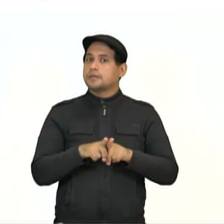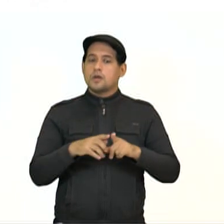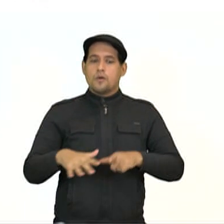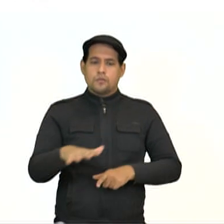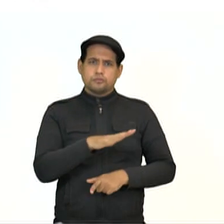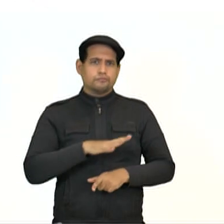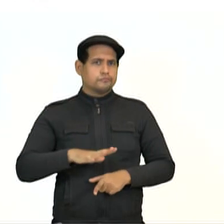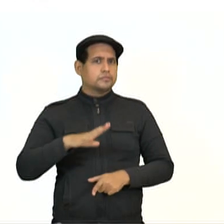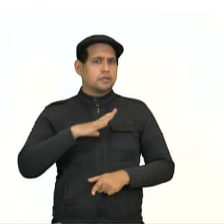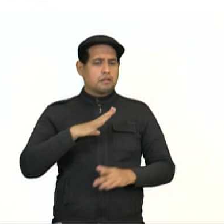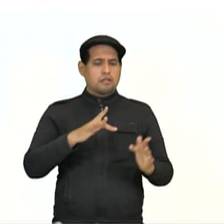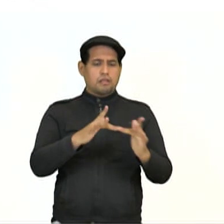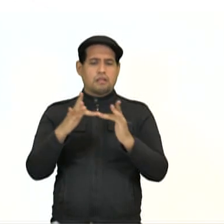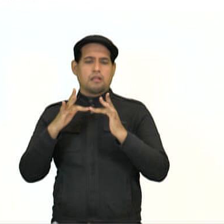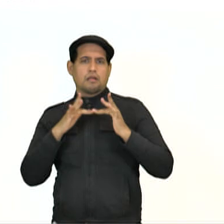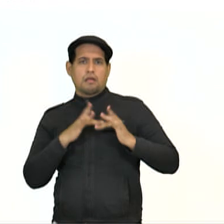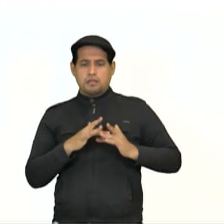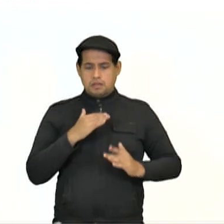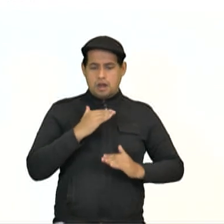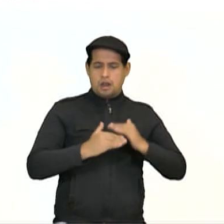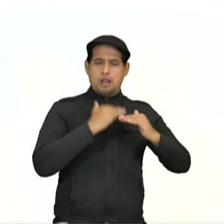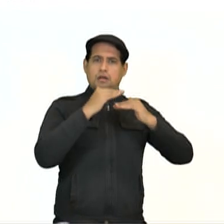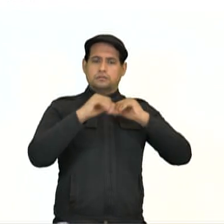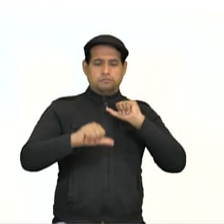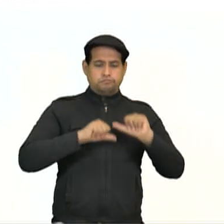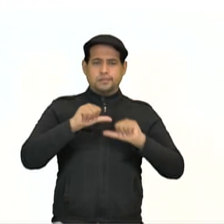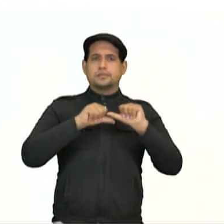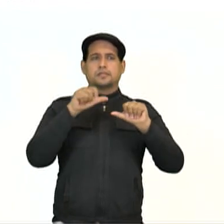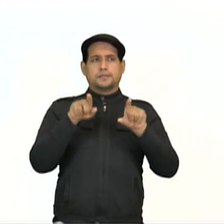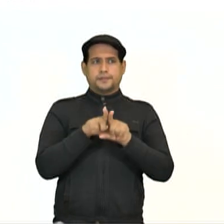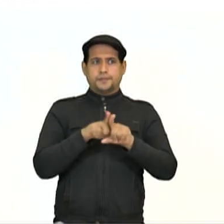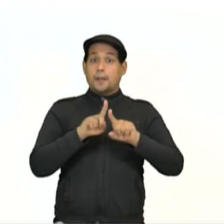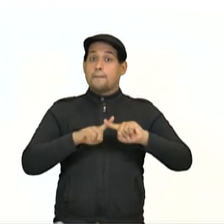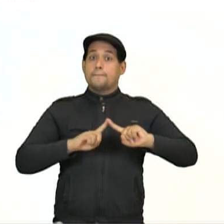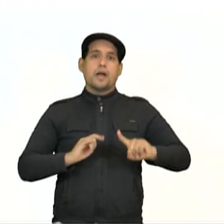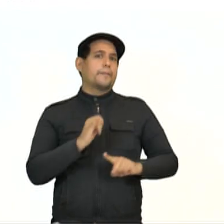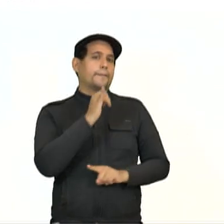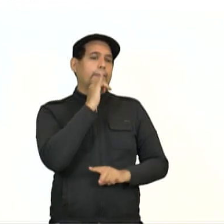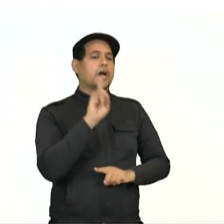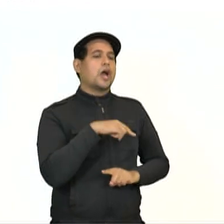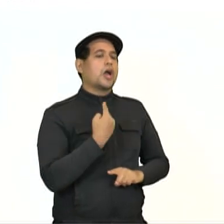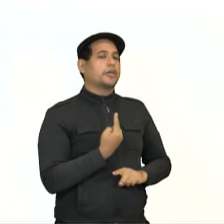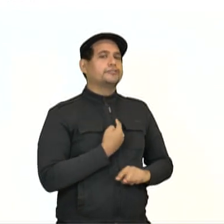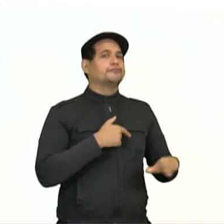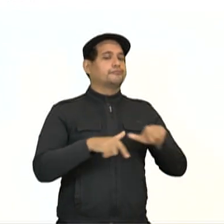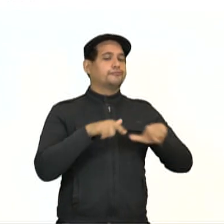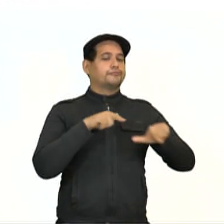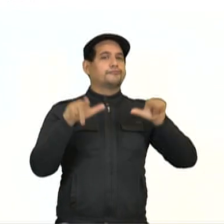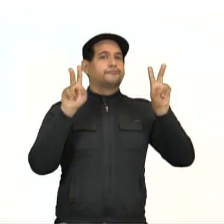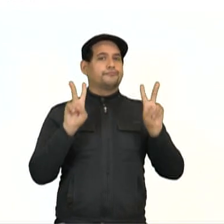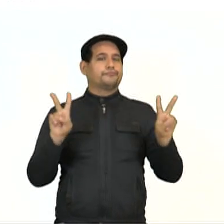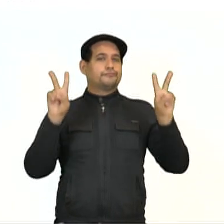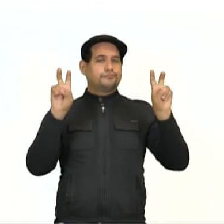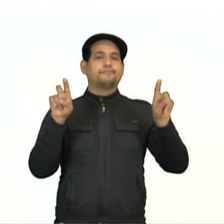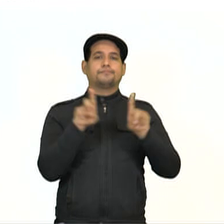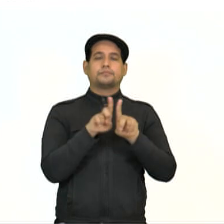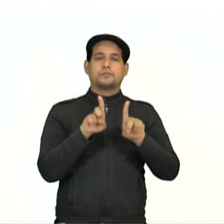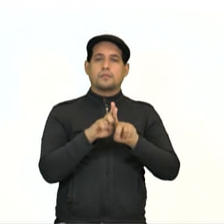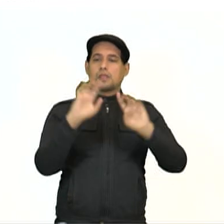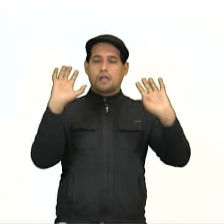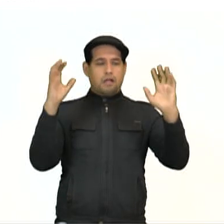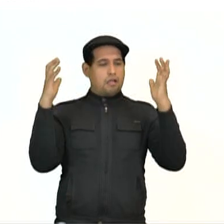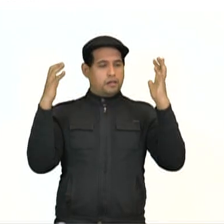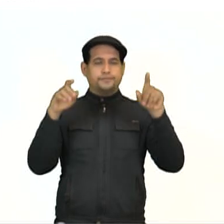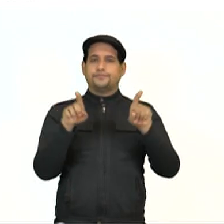ele influencia no processo de modificação. Então, quando a gente trabalha com esse tema, meio